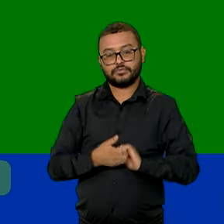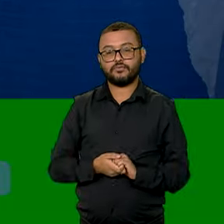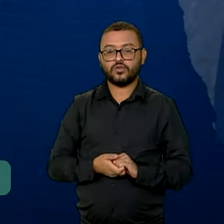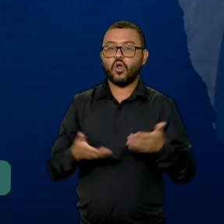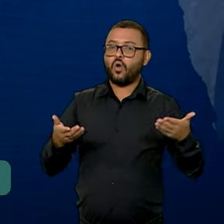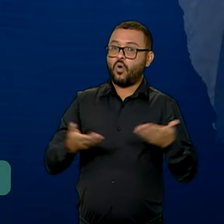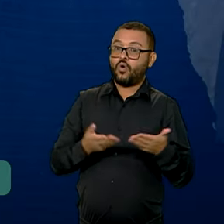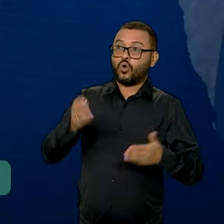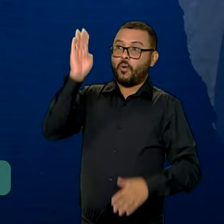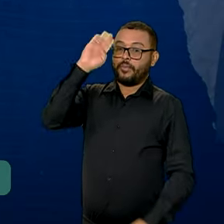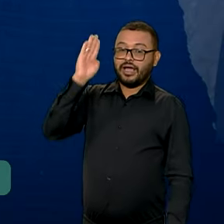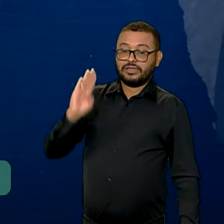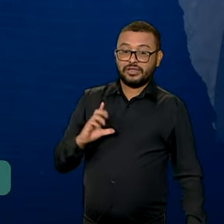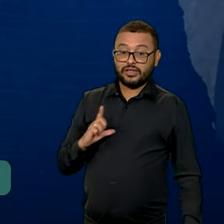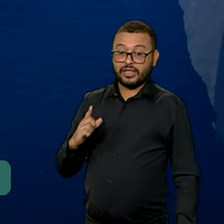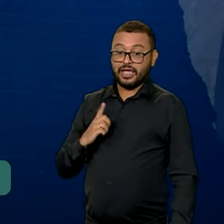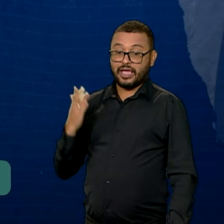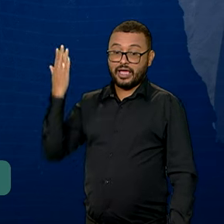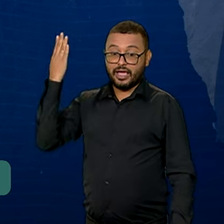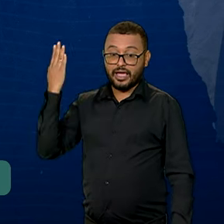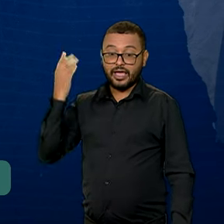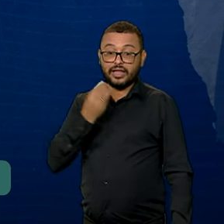o Brasil conta com